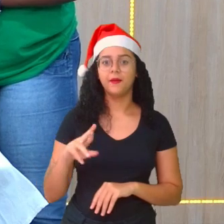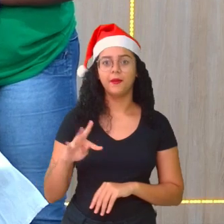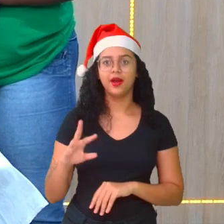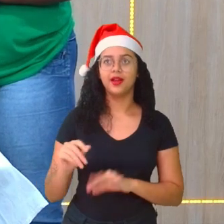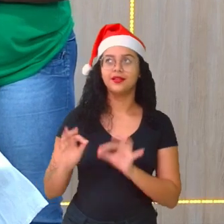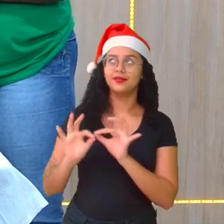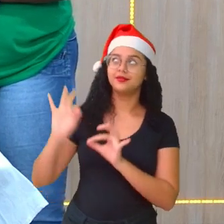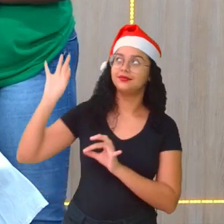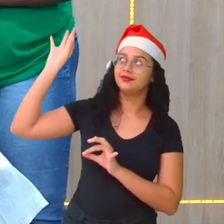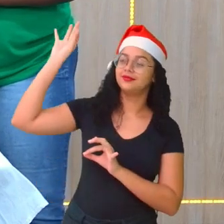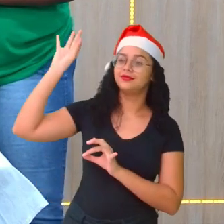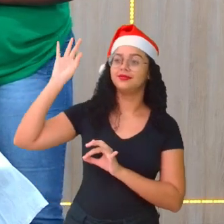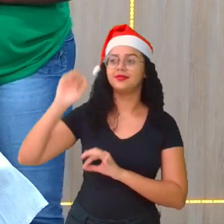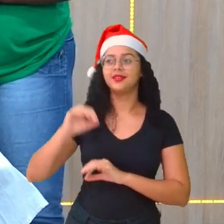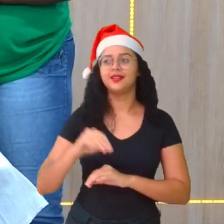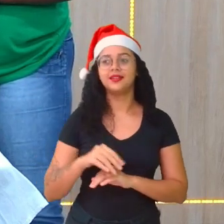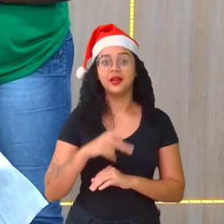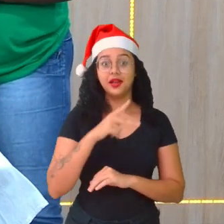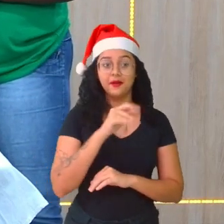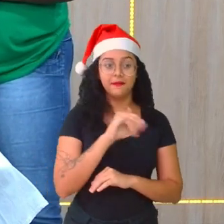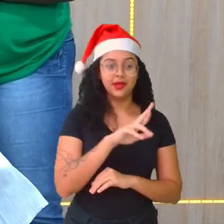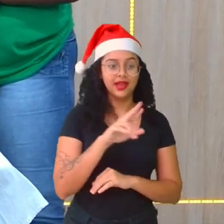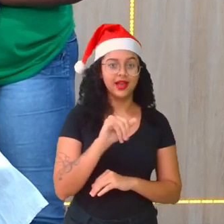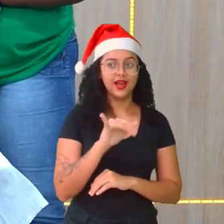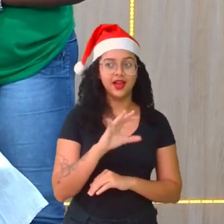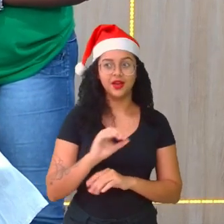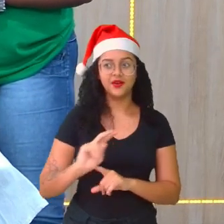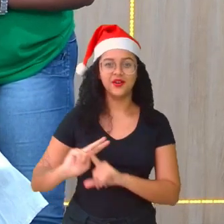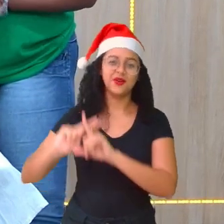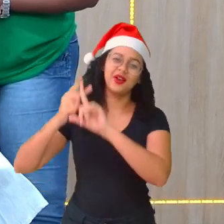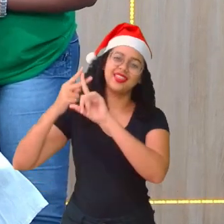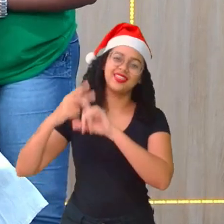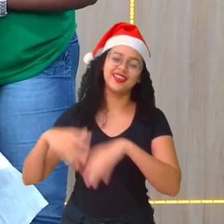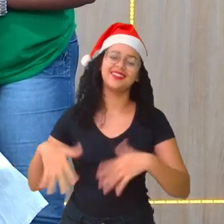Ricardinho. Aí fica... Pi raio ao quadrado,